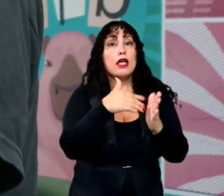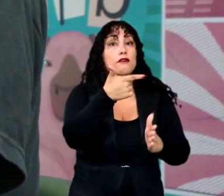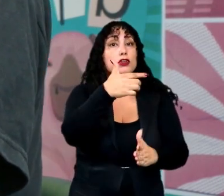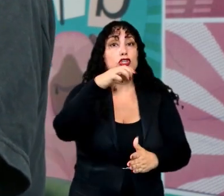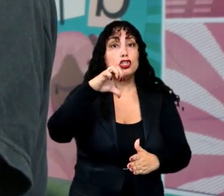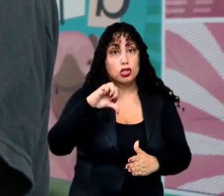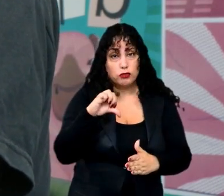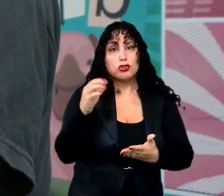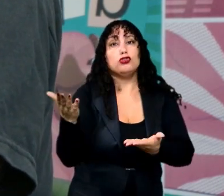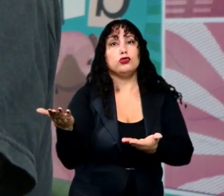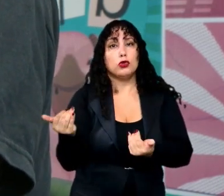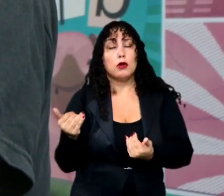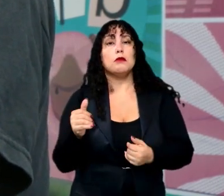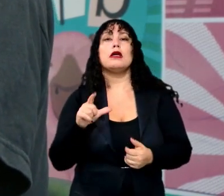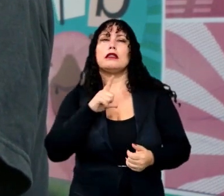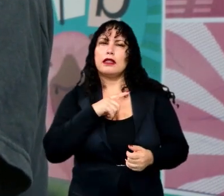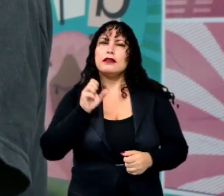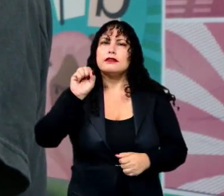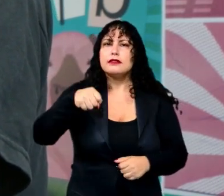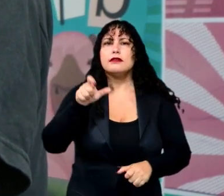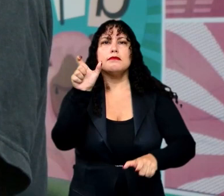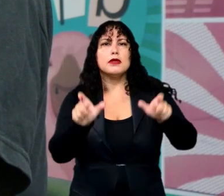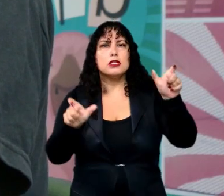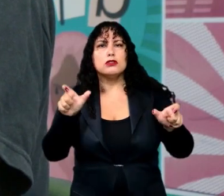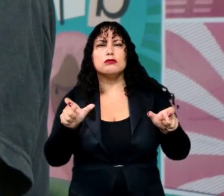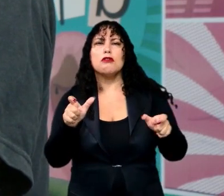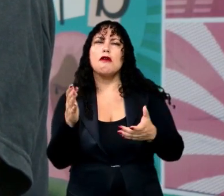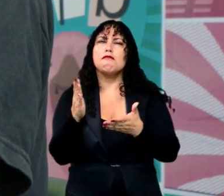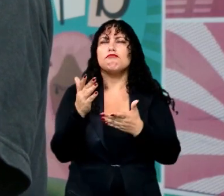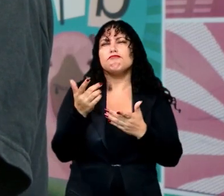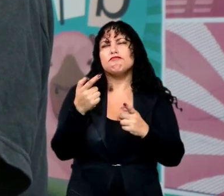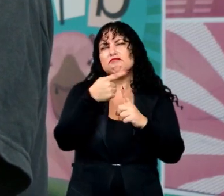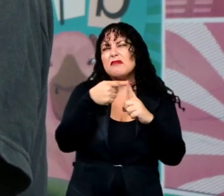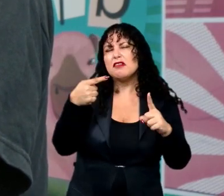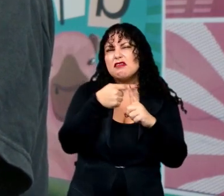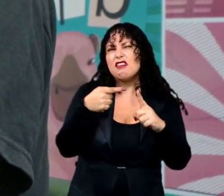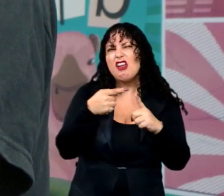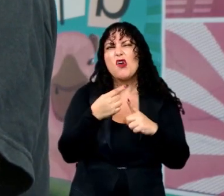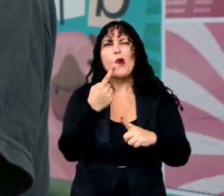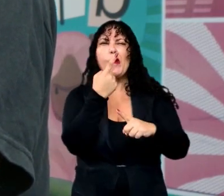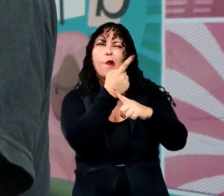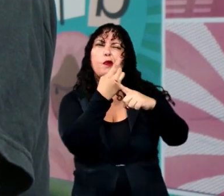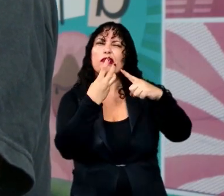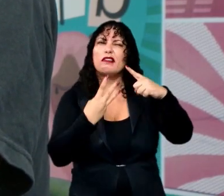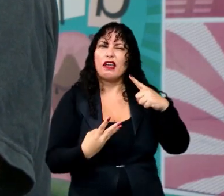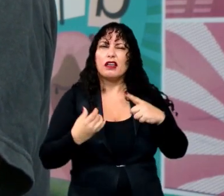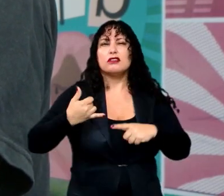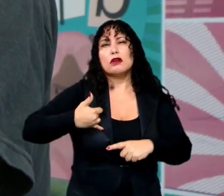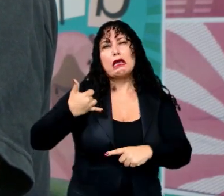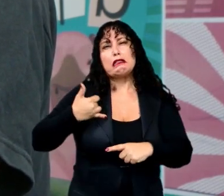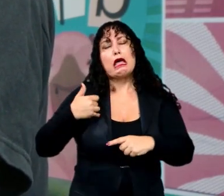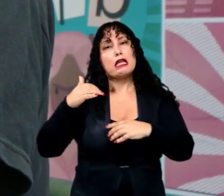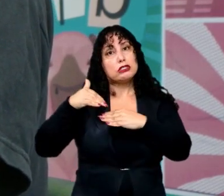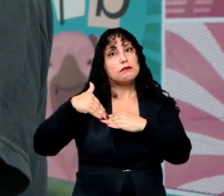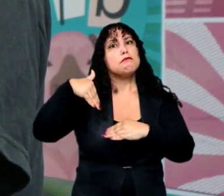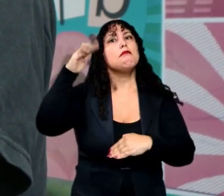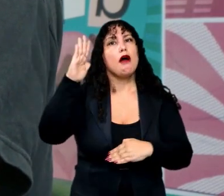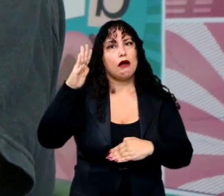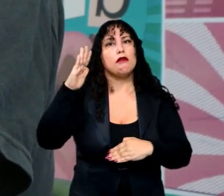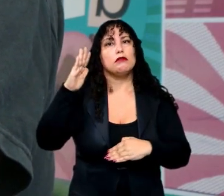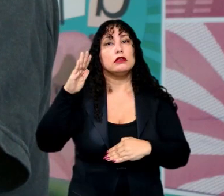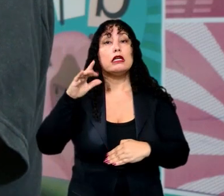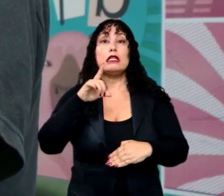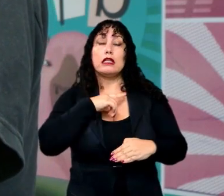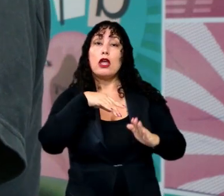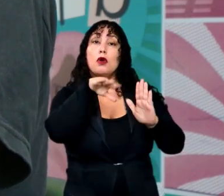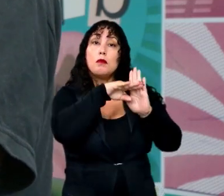eh pessoas eh uma boa parcela lá aproximadamente 1/3 das pessoas com uma idade superior a isso existe um